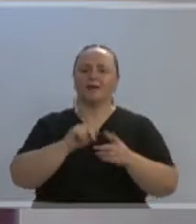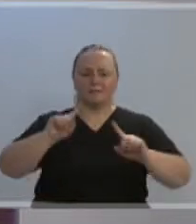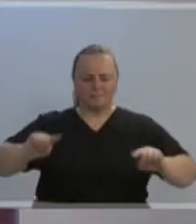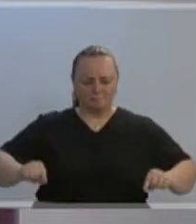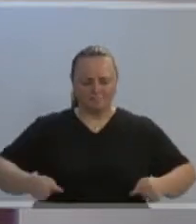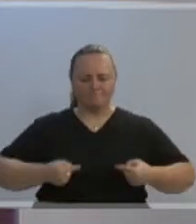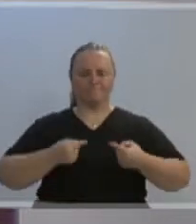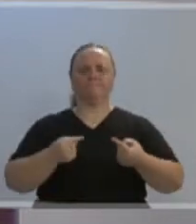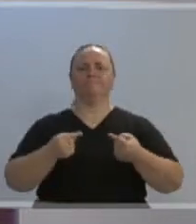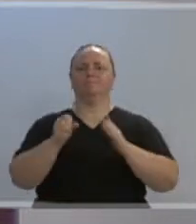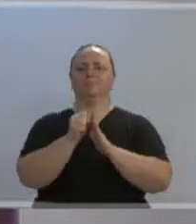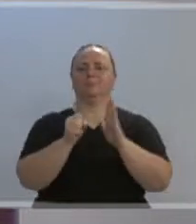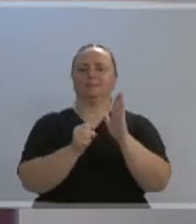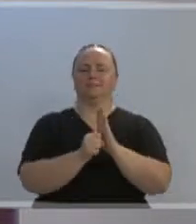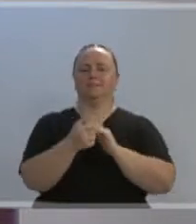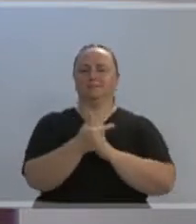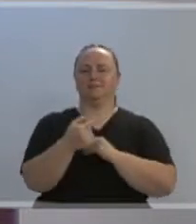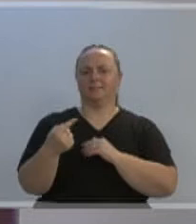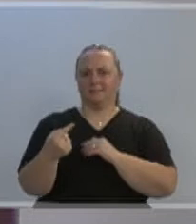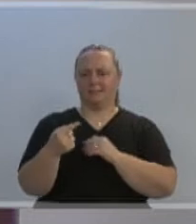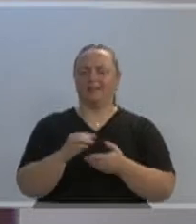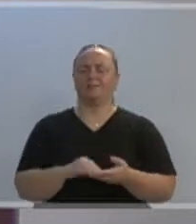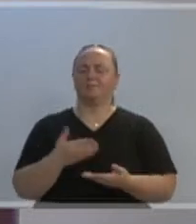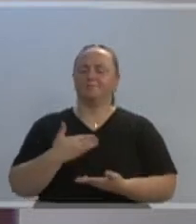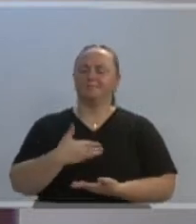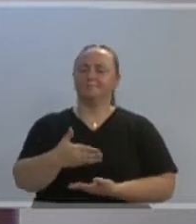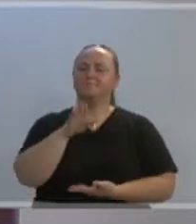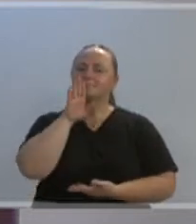necessários no século XXI. Por essa tarde seria